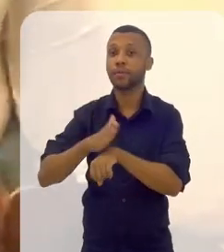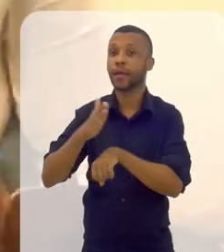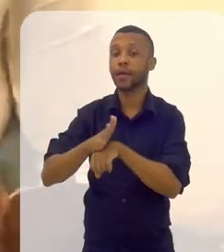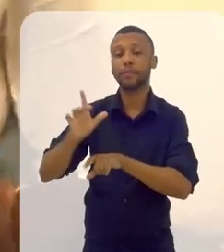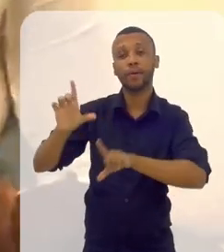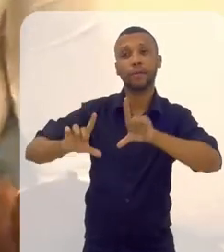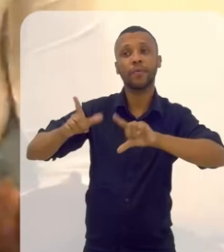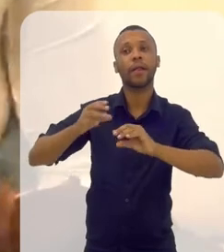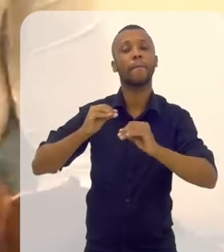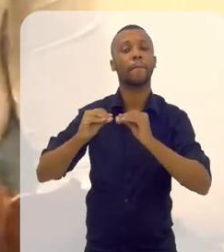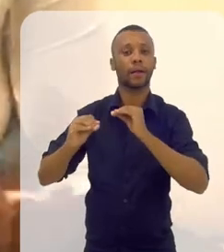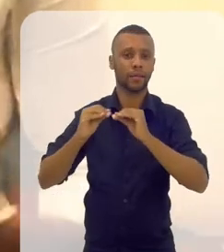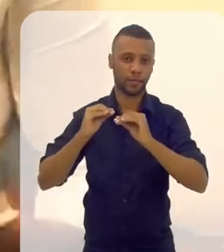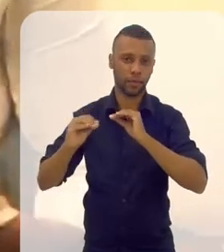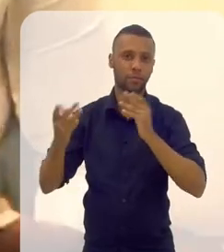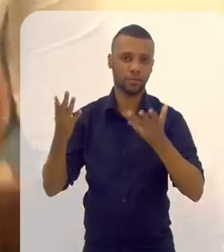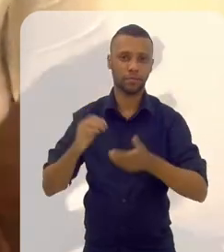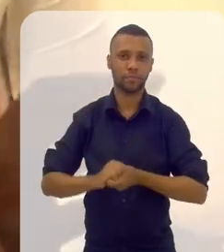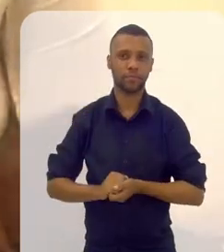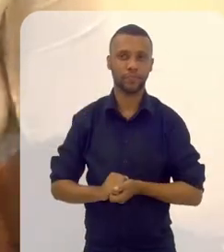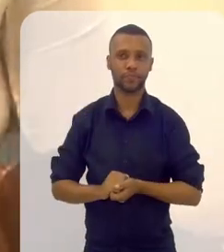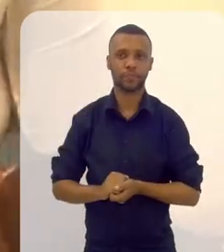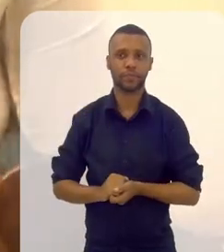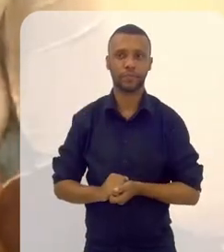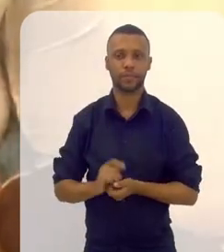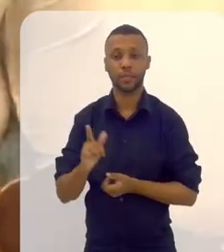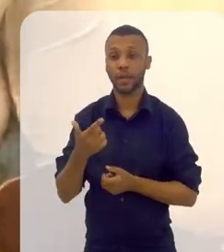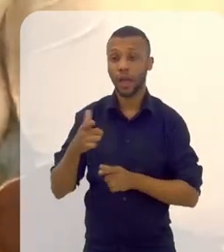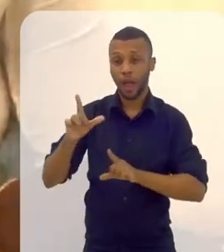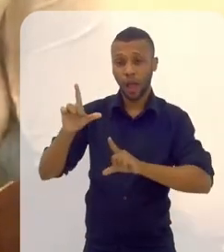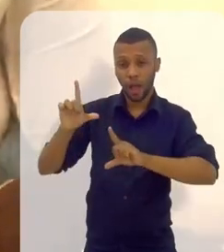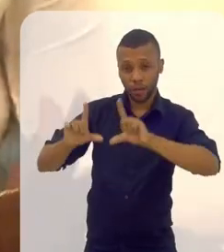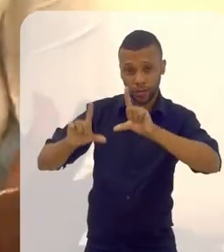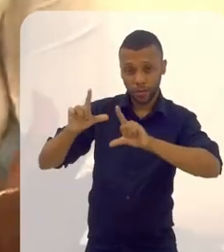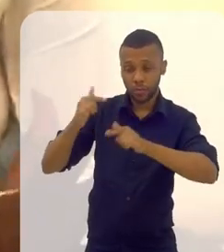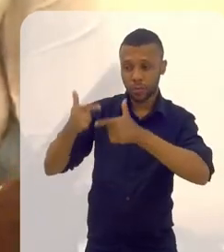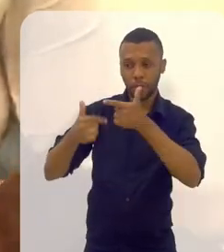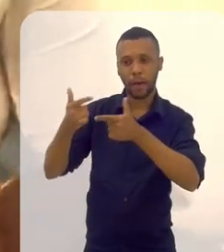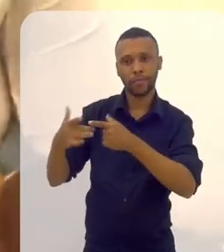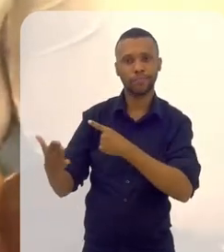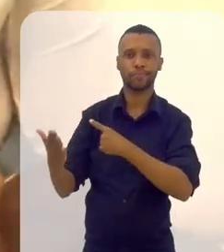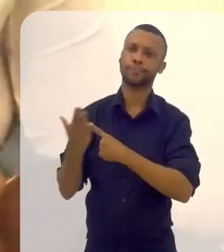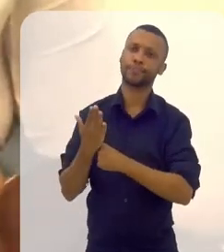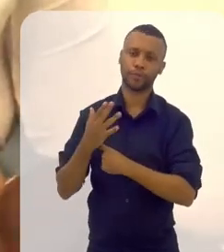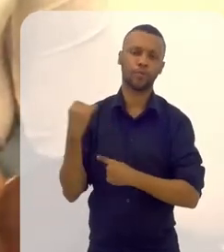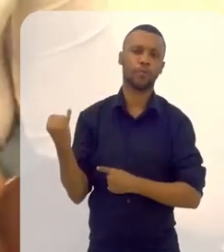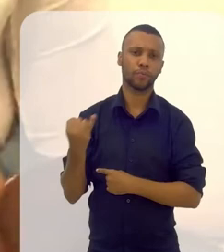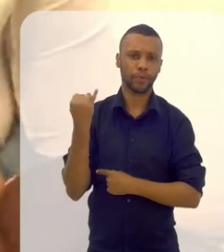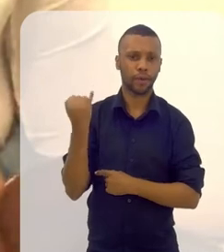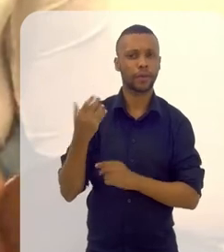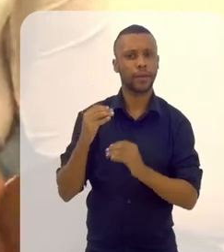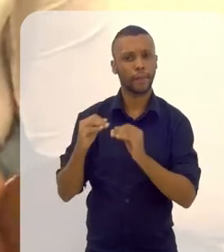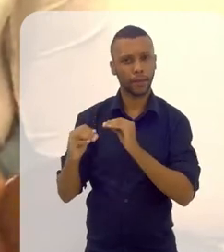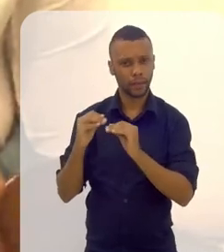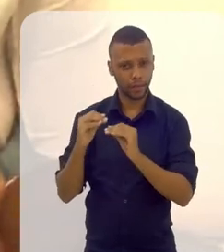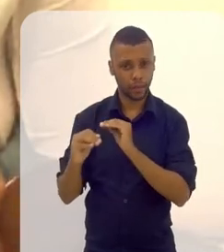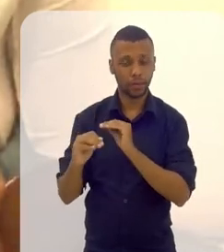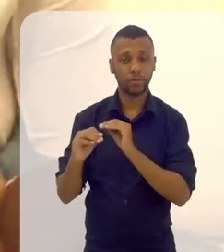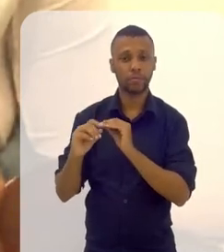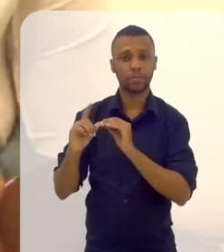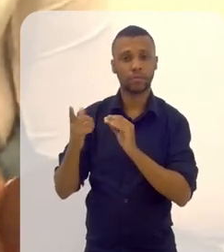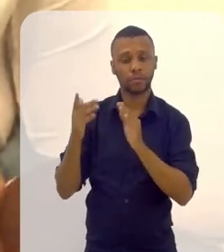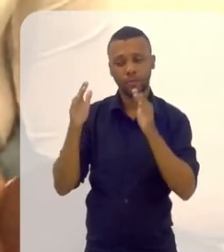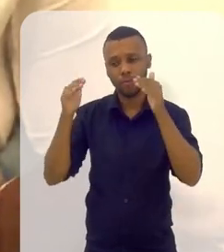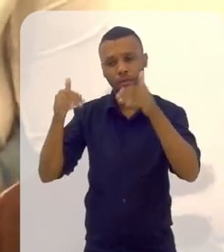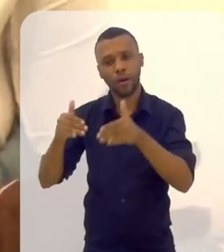Malhação, que é, eu acho que é um segundo trabalho que para minha carreira é muito importante. Malhação Vidas Brasileiras,